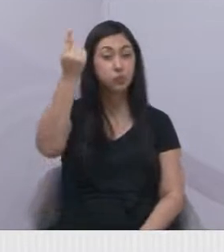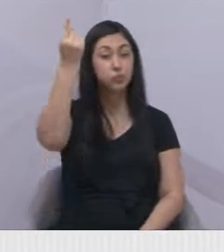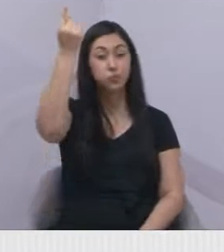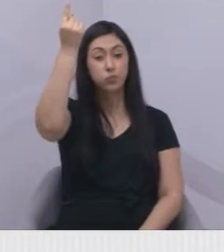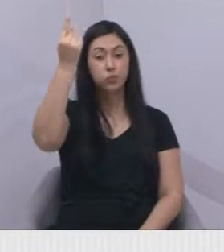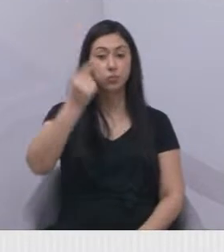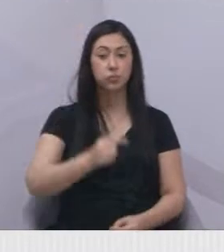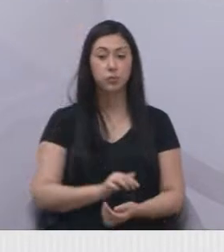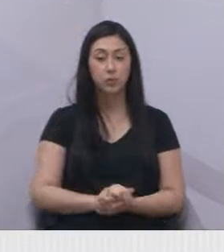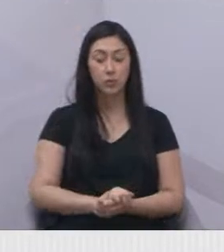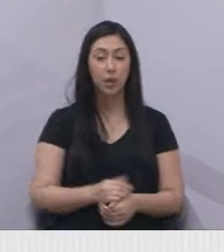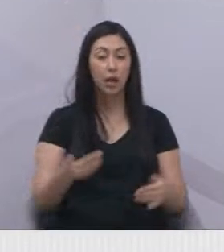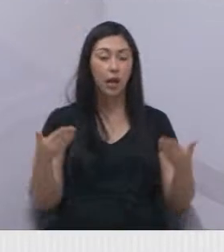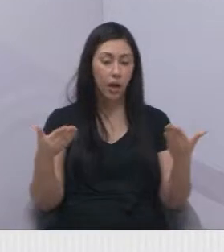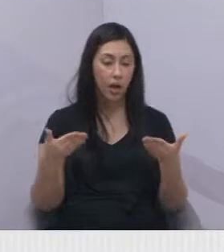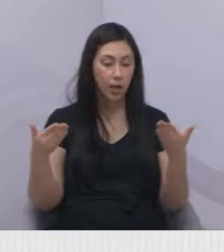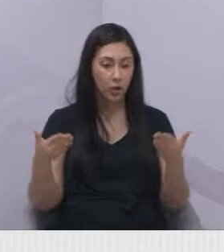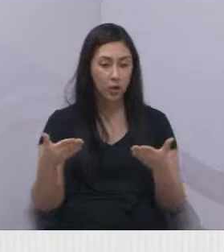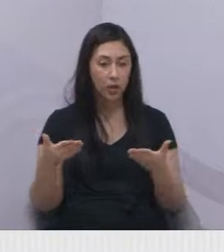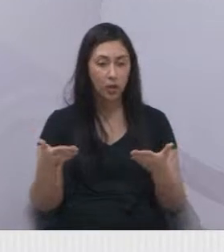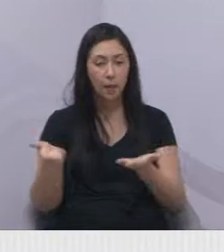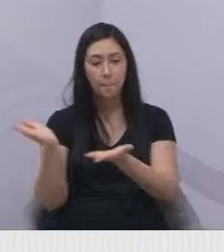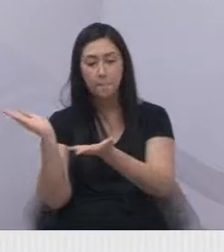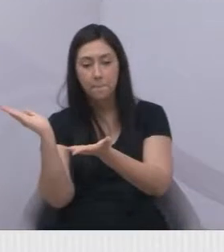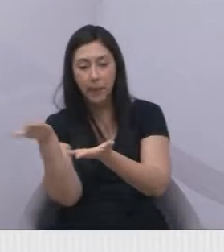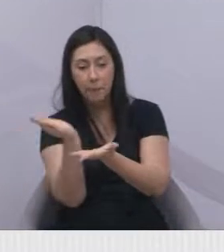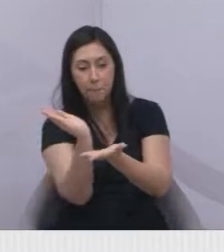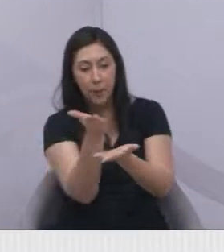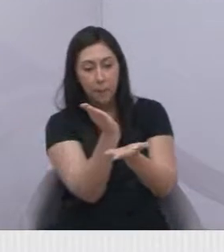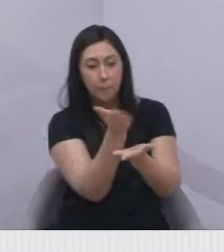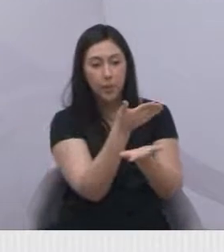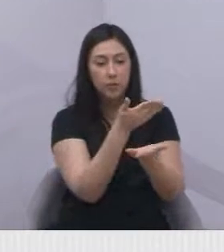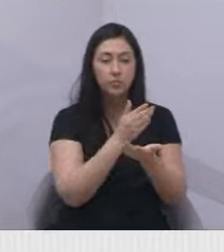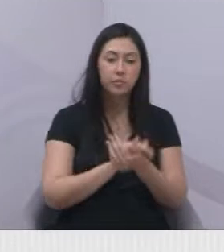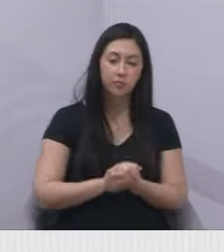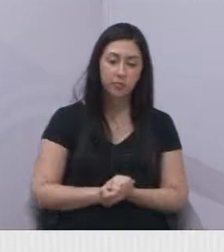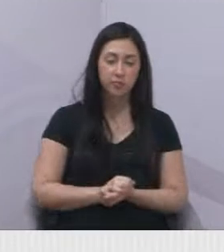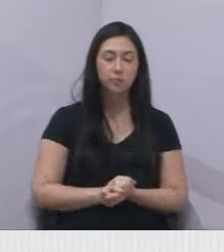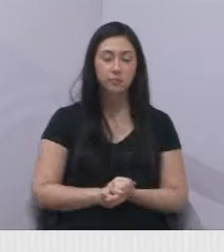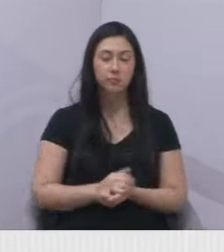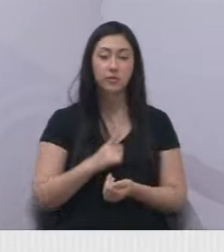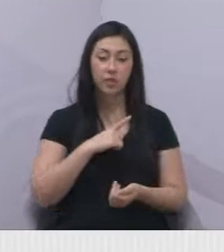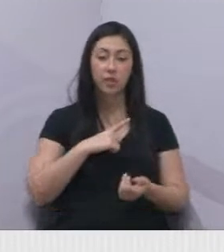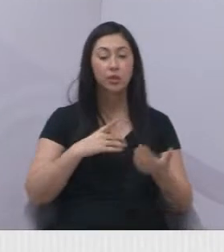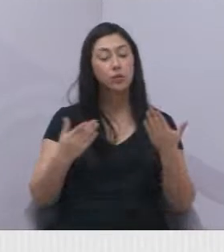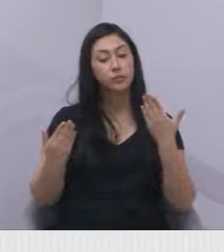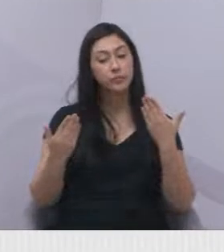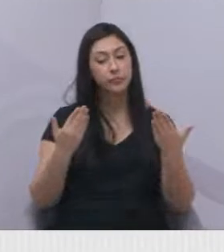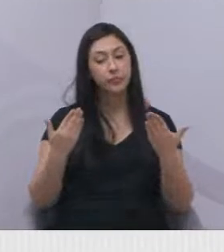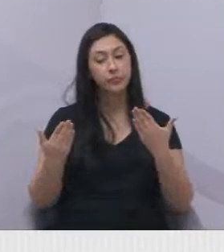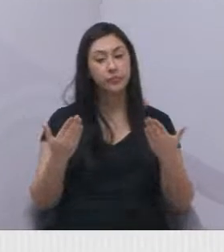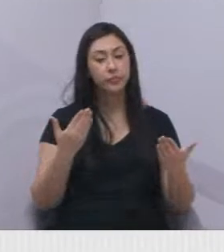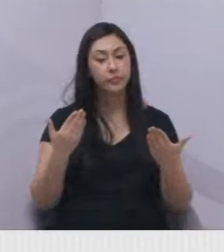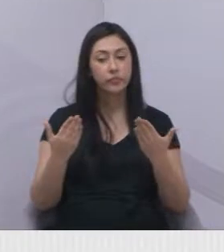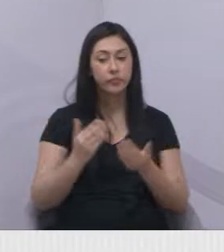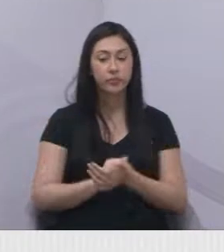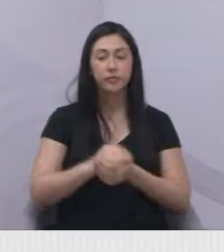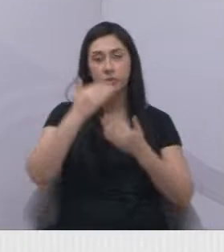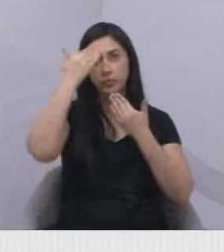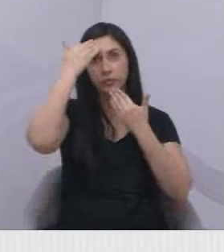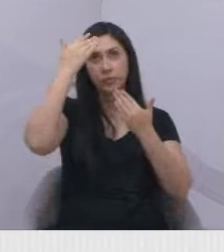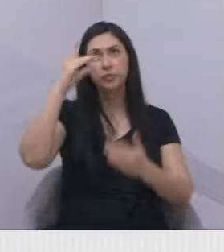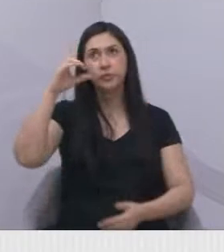Que ficaram ali. Então agora está cortado ali antes e depois aquela foto. Graças a Deus